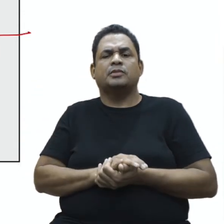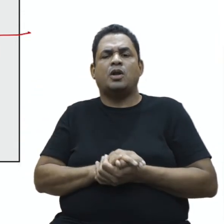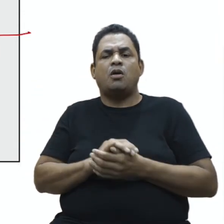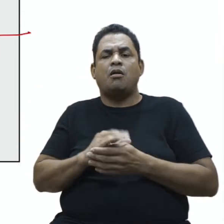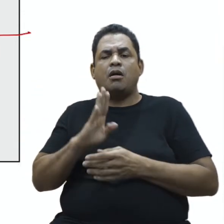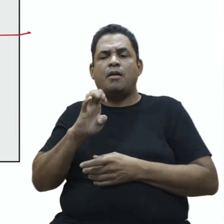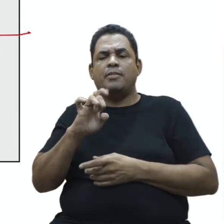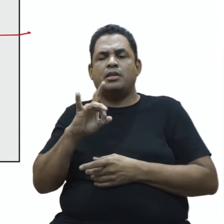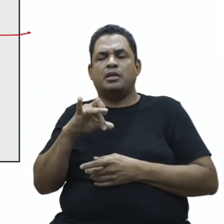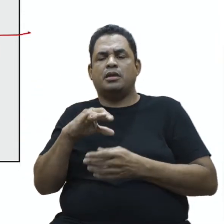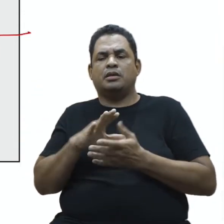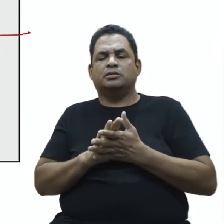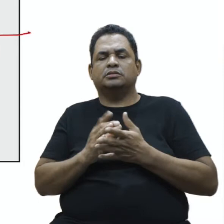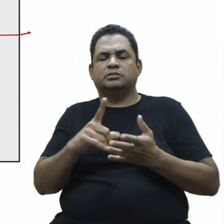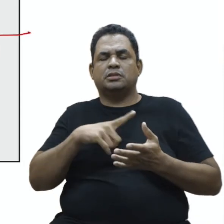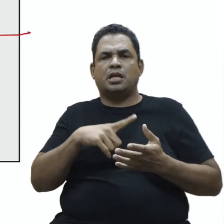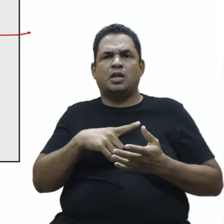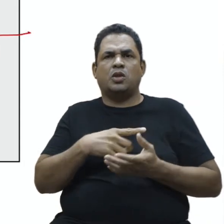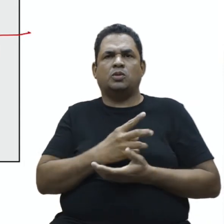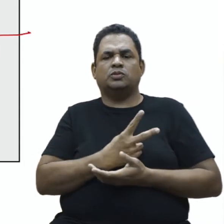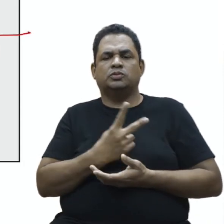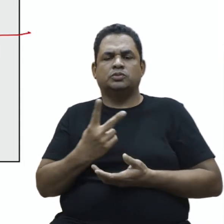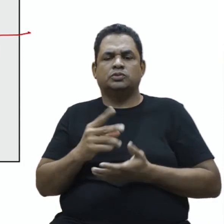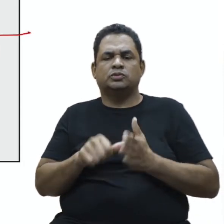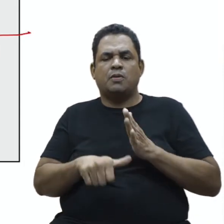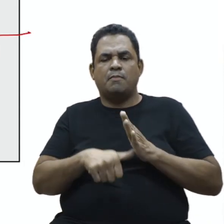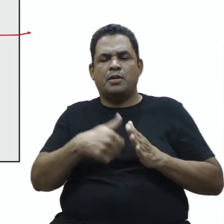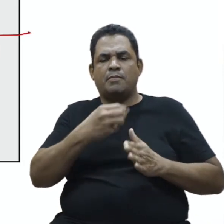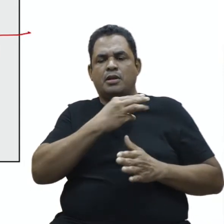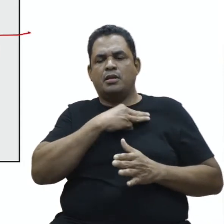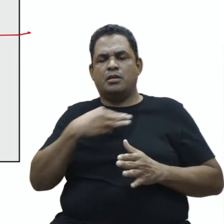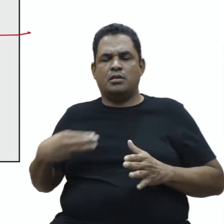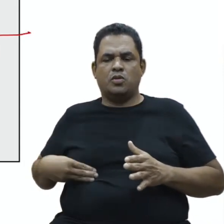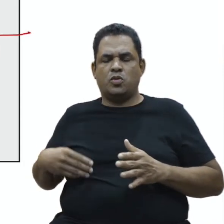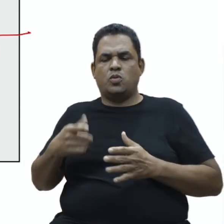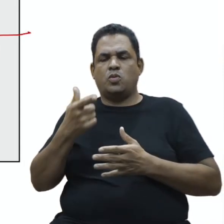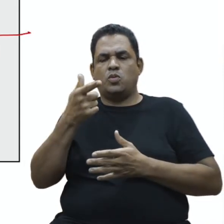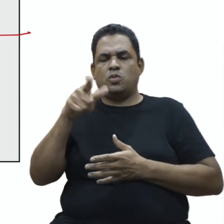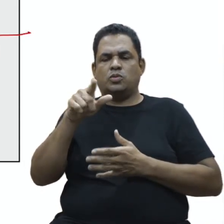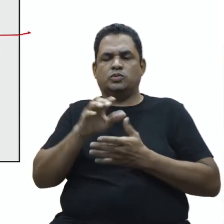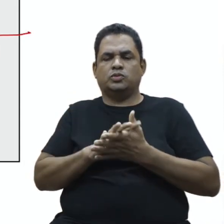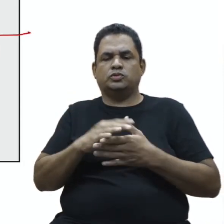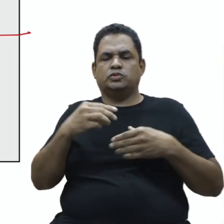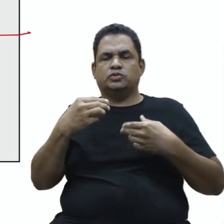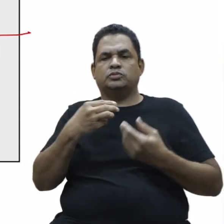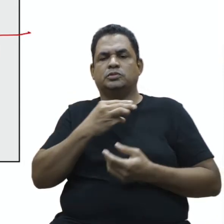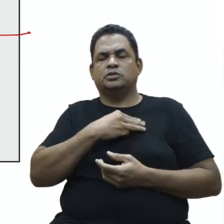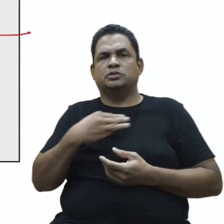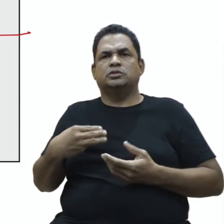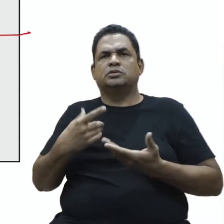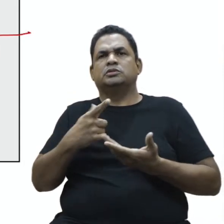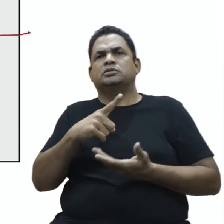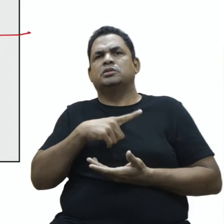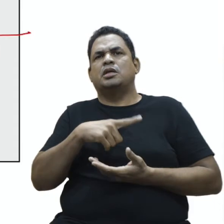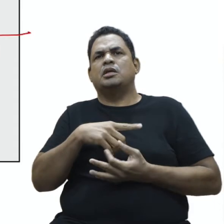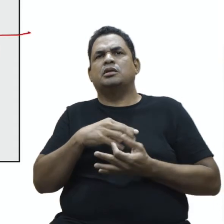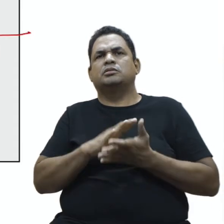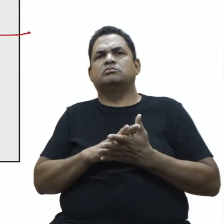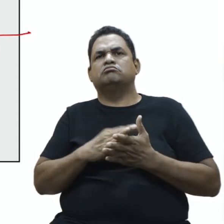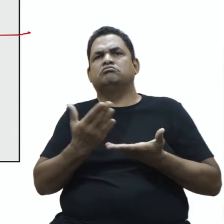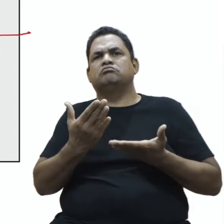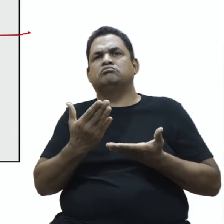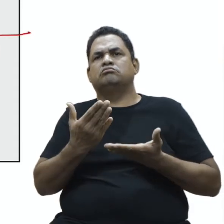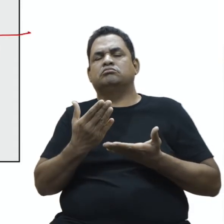quê? Do seu primeiro-ministro e os demais ministros. Alguns instrumentos importantes